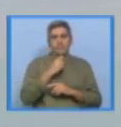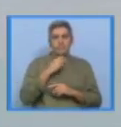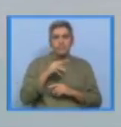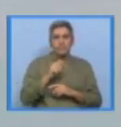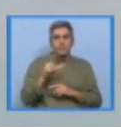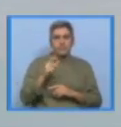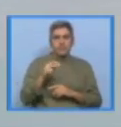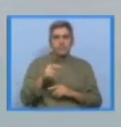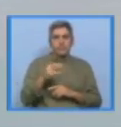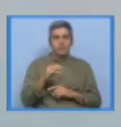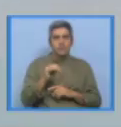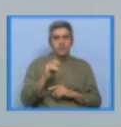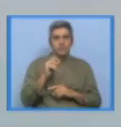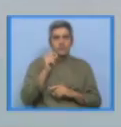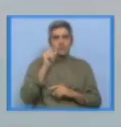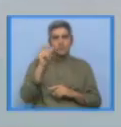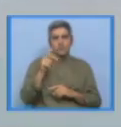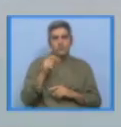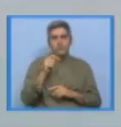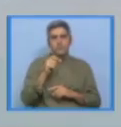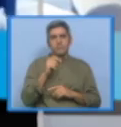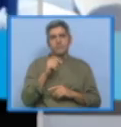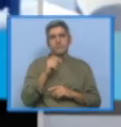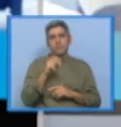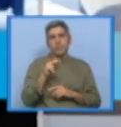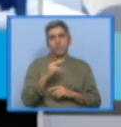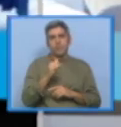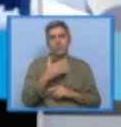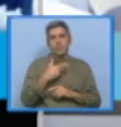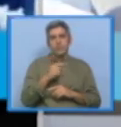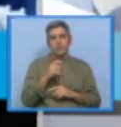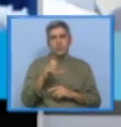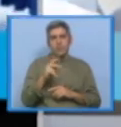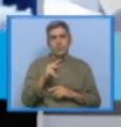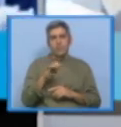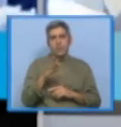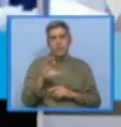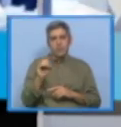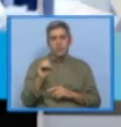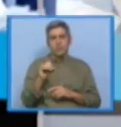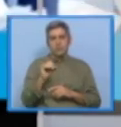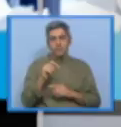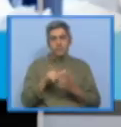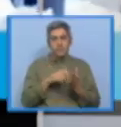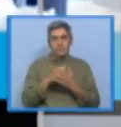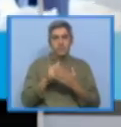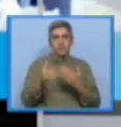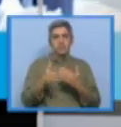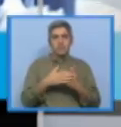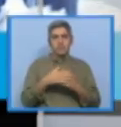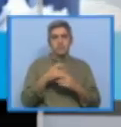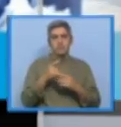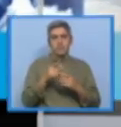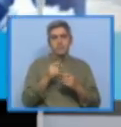este ano ao autor Rui de Carvalho. É verdade. E geralmente as jornadas encerram com